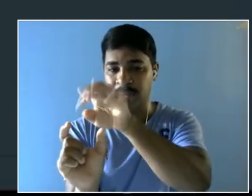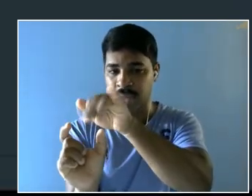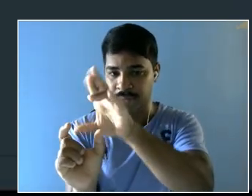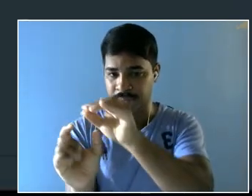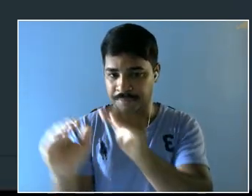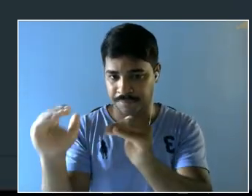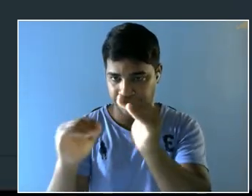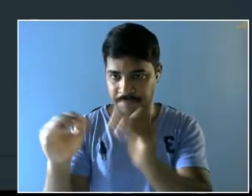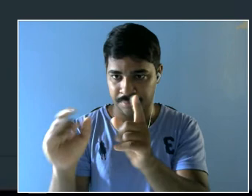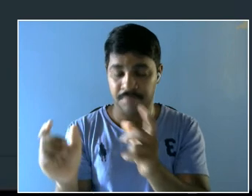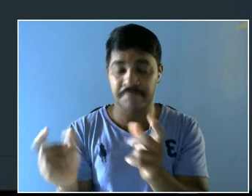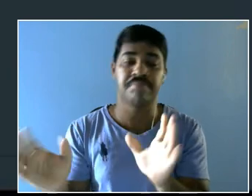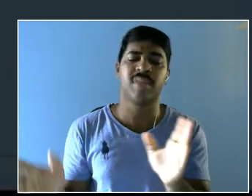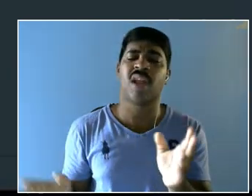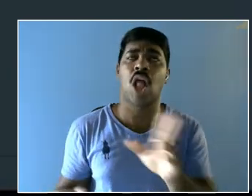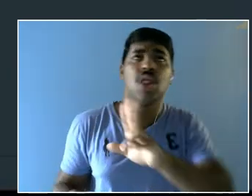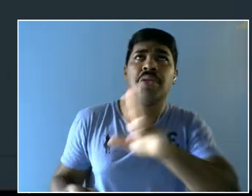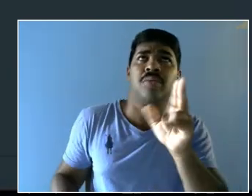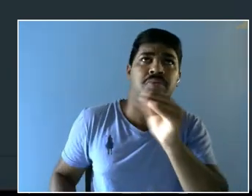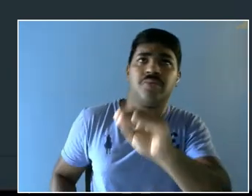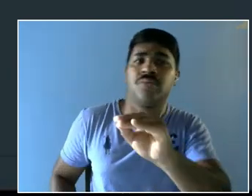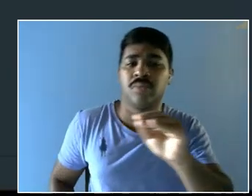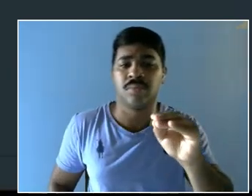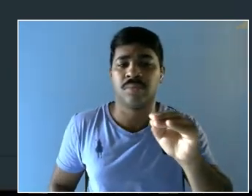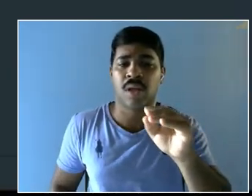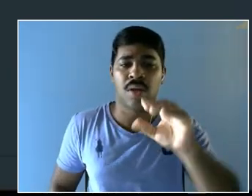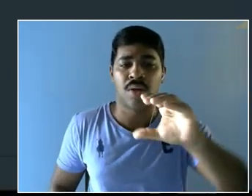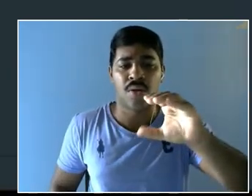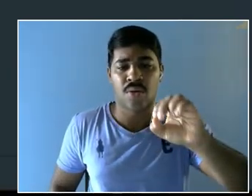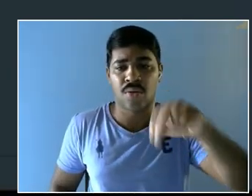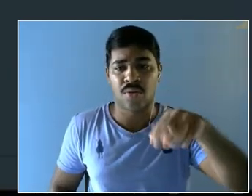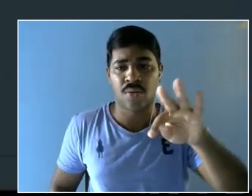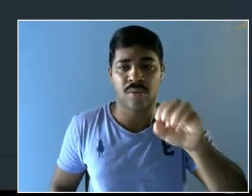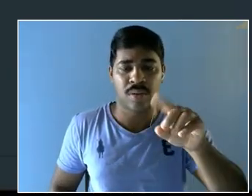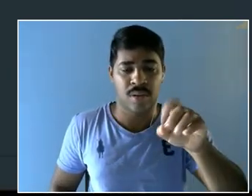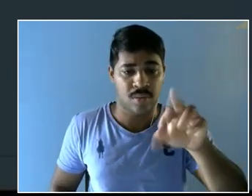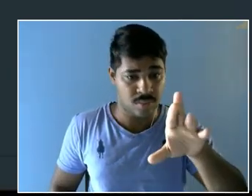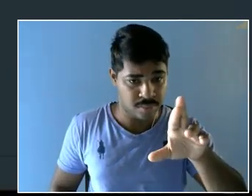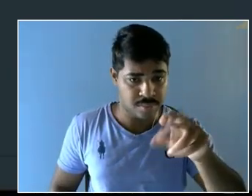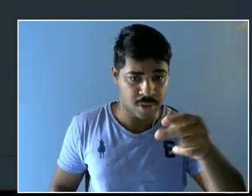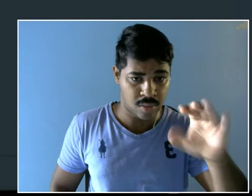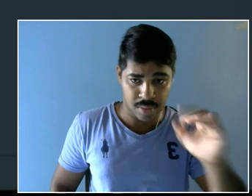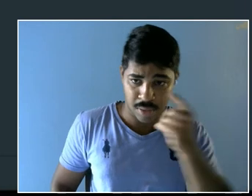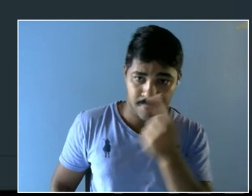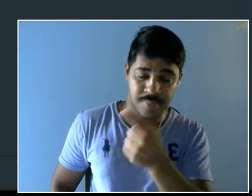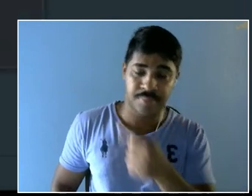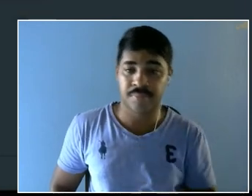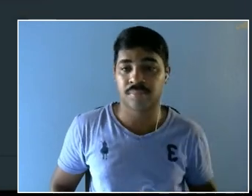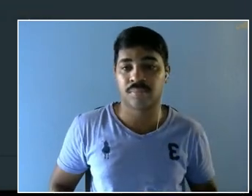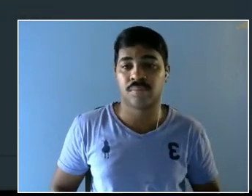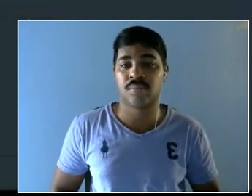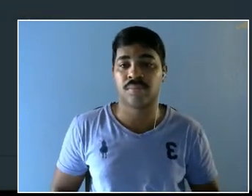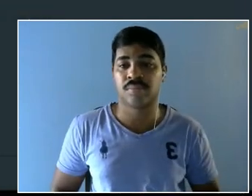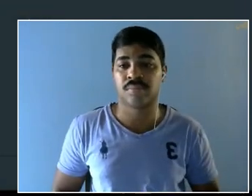com o primeiro número par, que é 0. Aí eu vou usar aqui, enquanto contador é menor